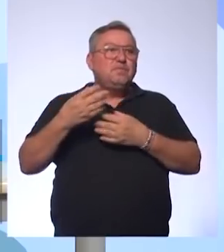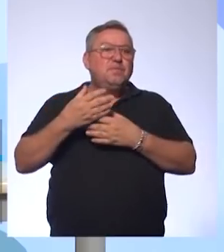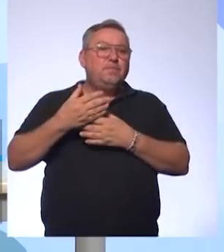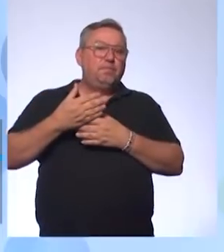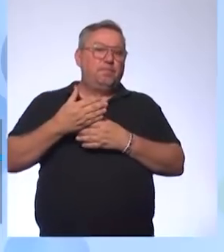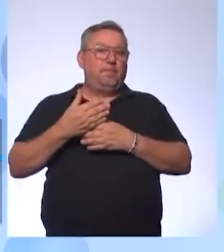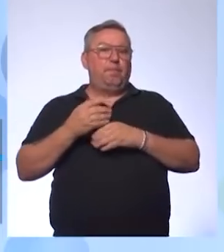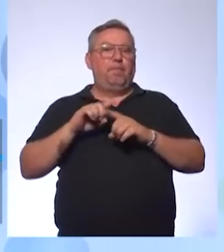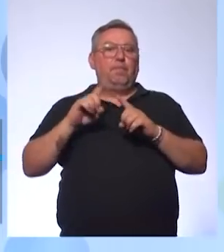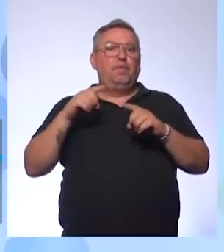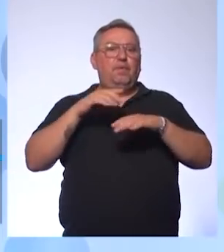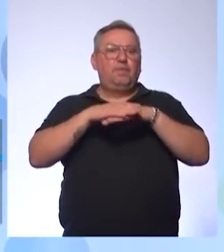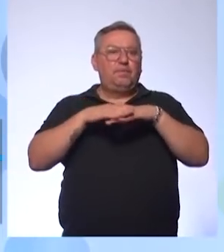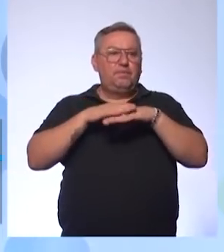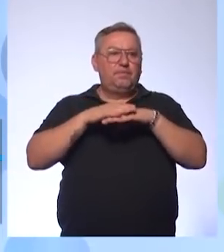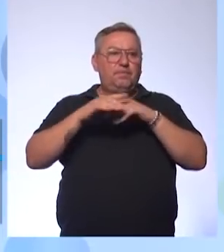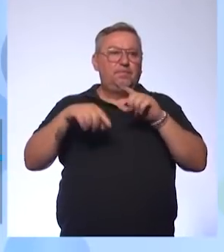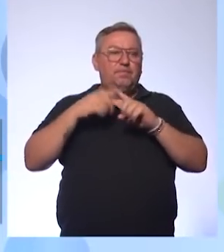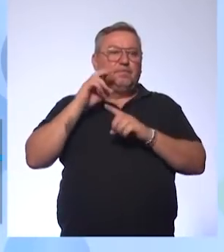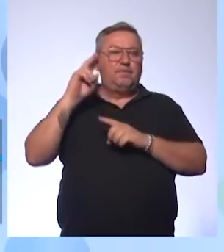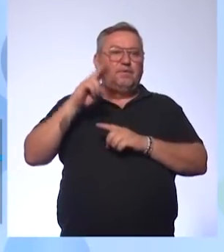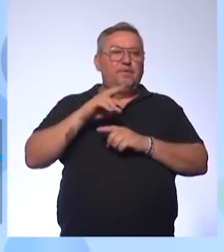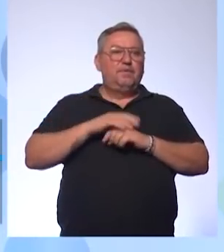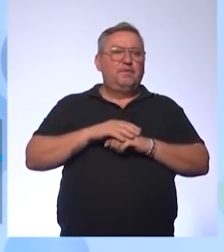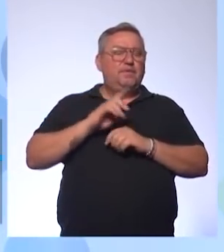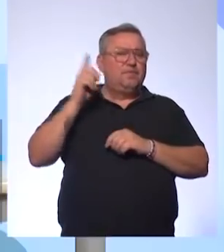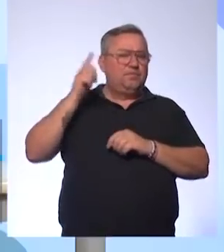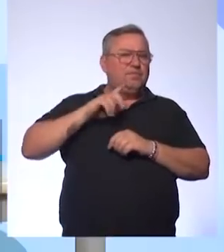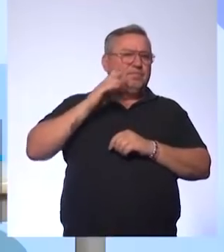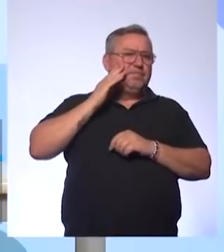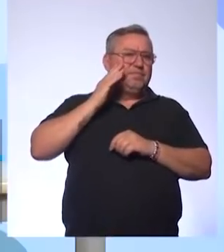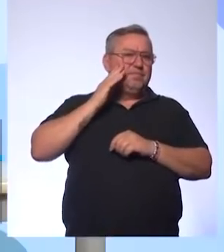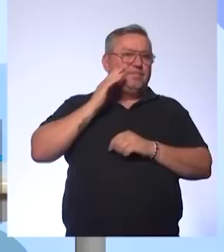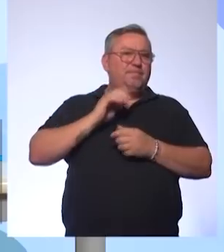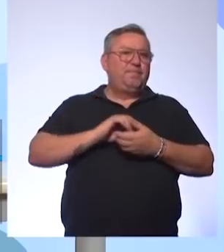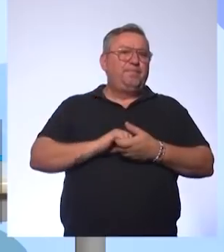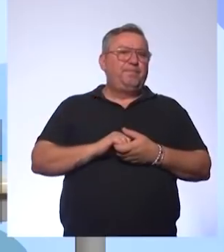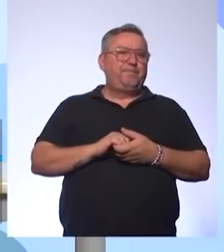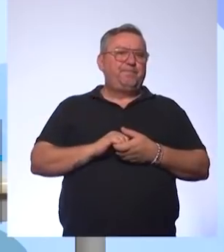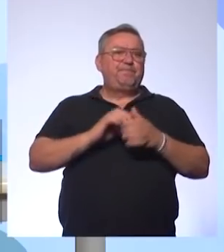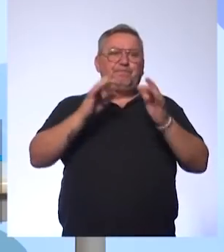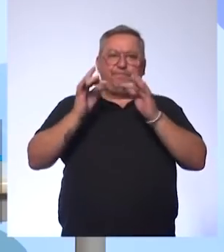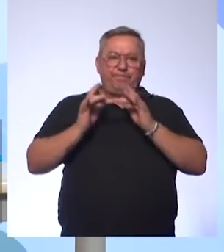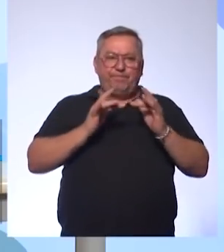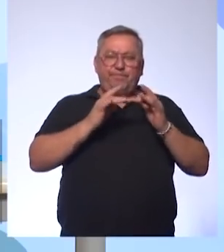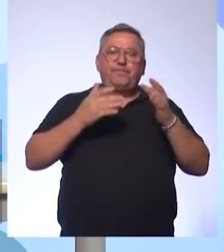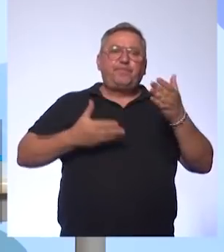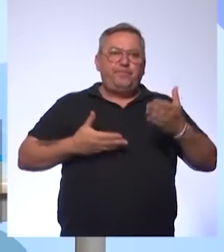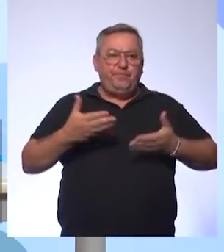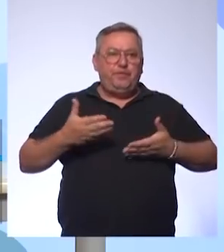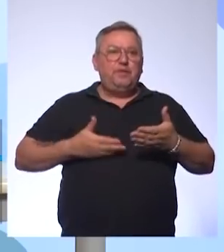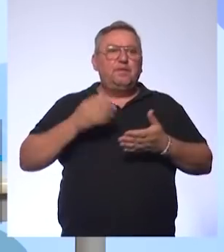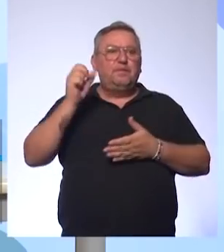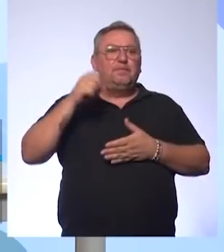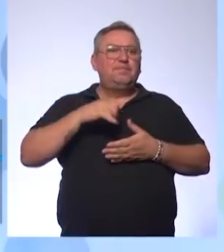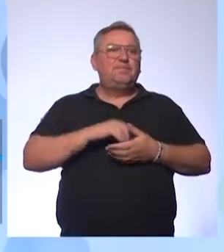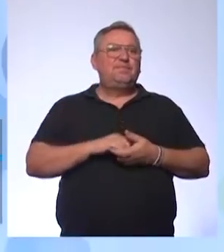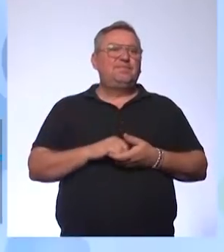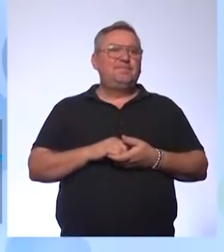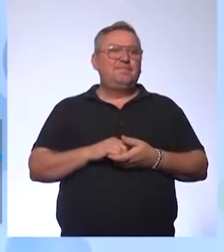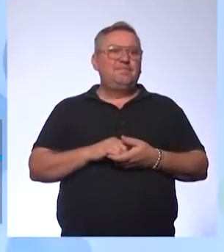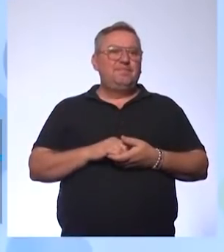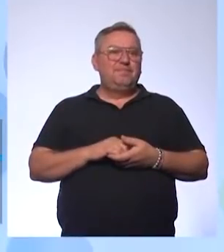Mas eu acho que para a gente começar uma introdução da aula, você acha que deu para entender? Eu? Essa relação de servidão? Sim. Tá bom,